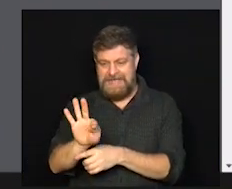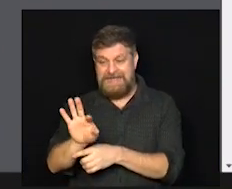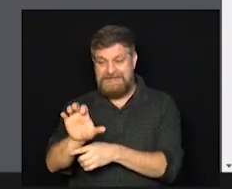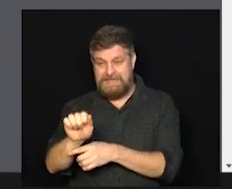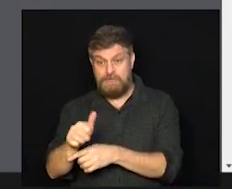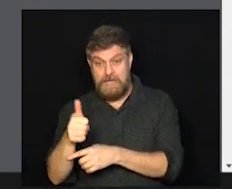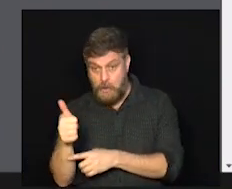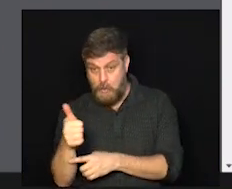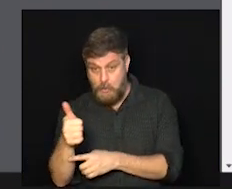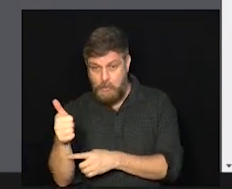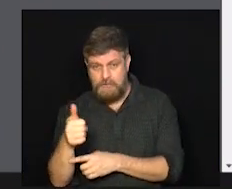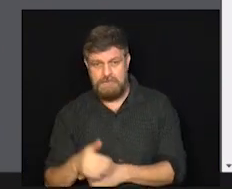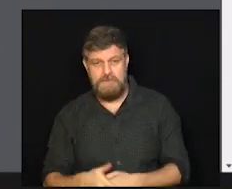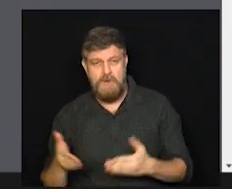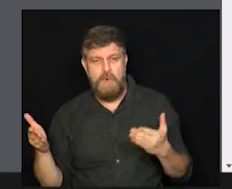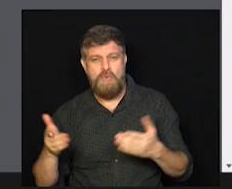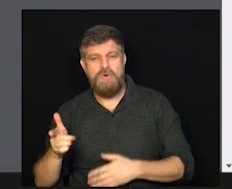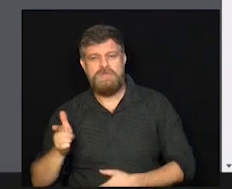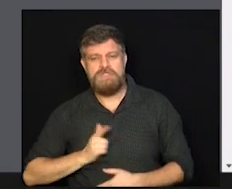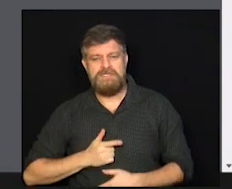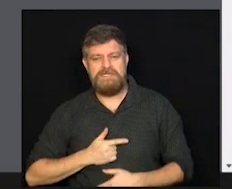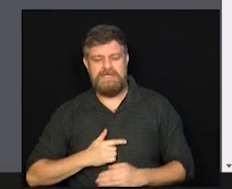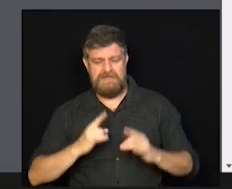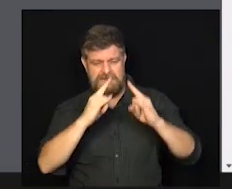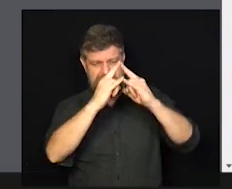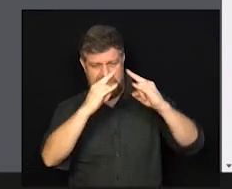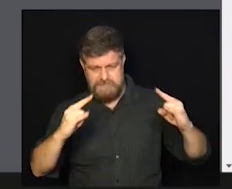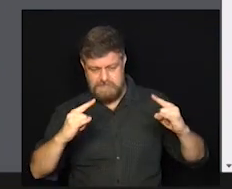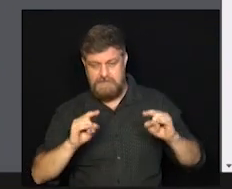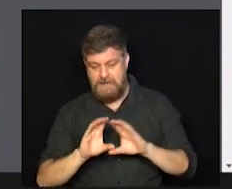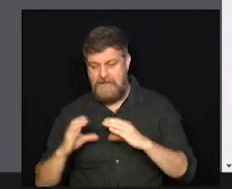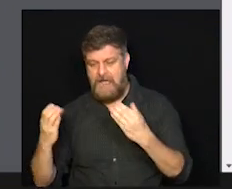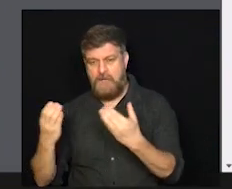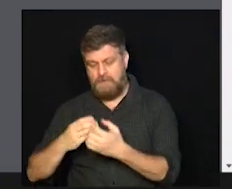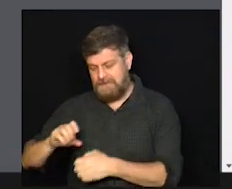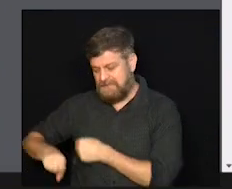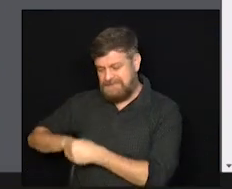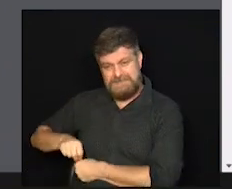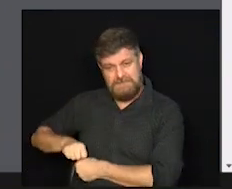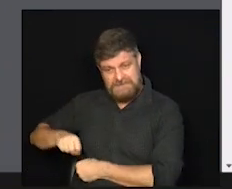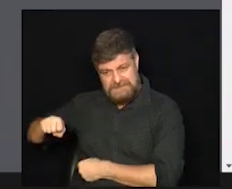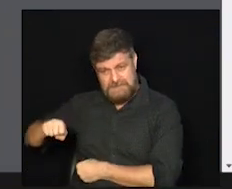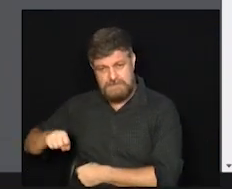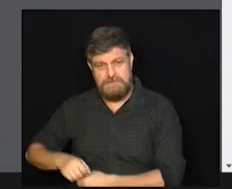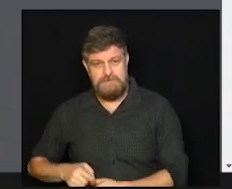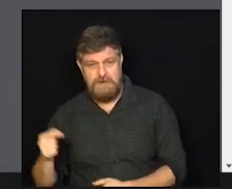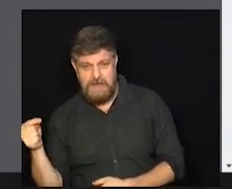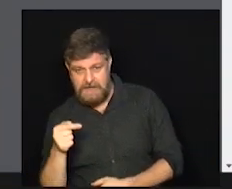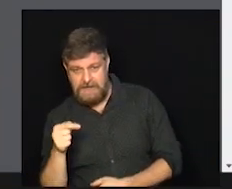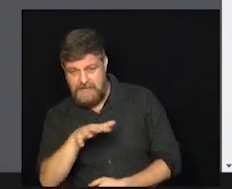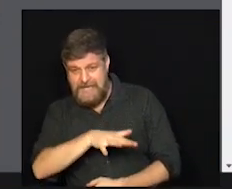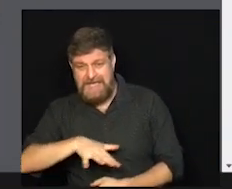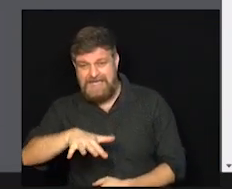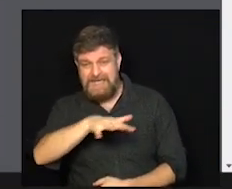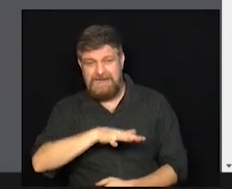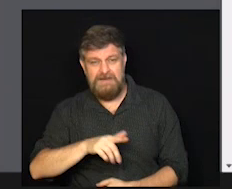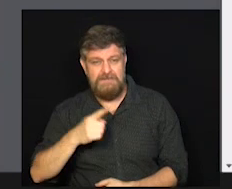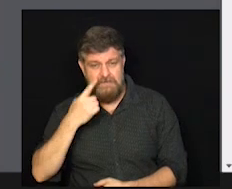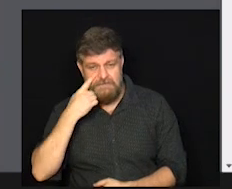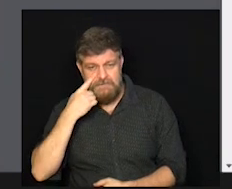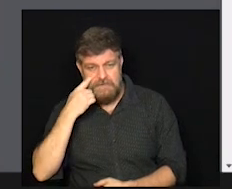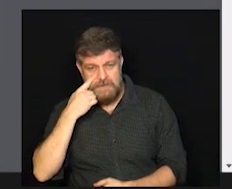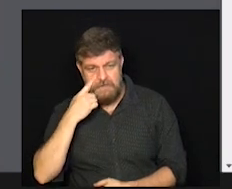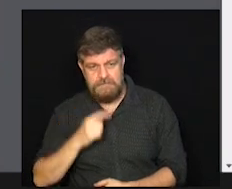do... Hoje tem aqueles galpões e a comunidade de São Francisco, né? É mais ou menos essa região ali. É do posto Shelf, uma referência